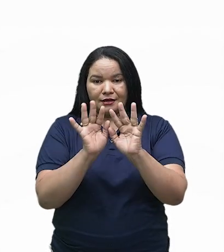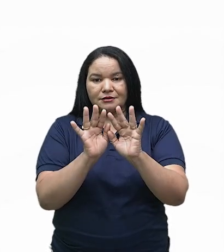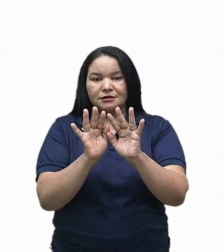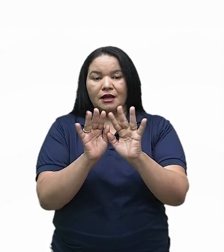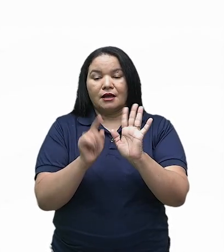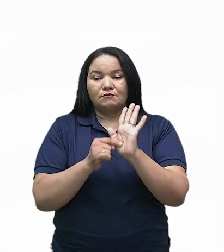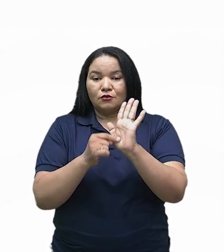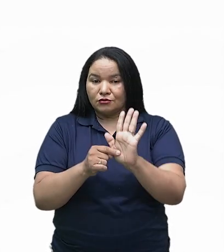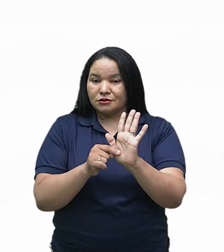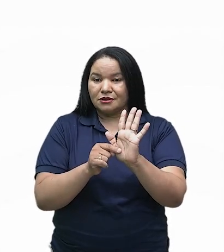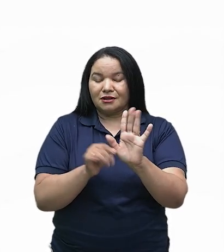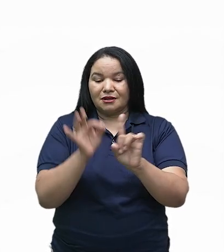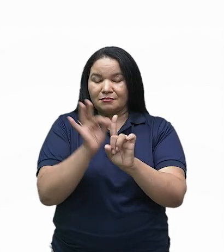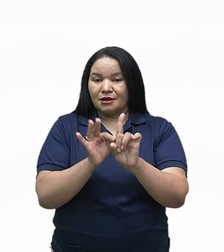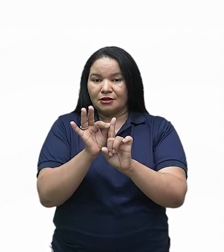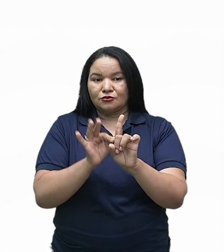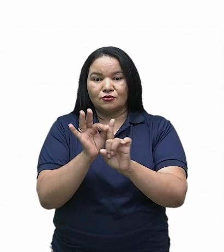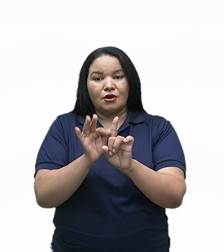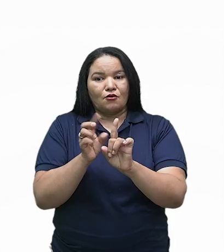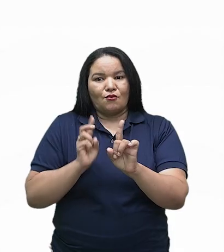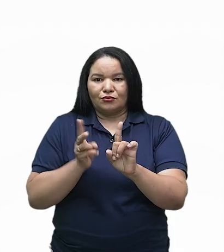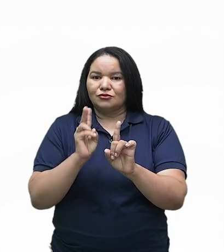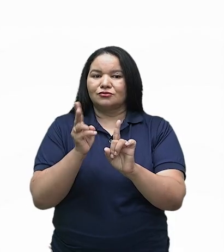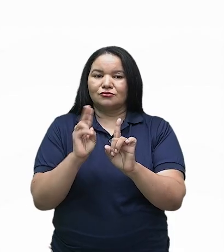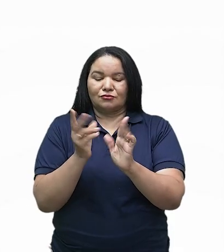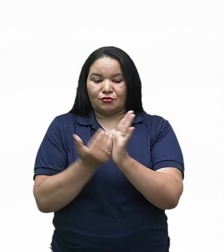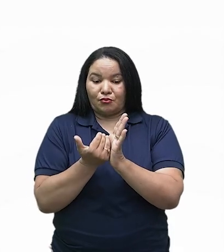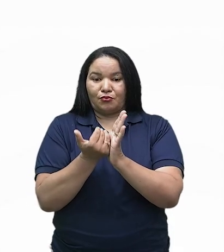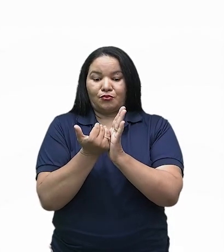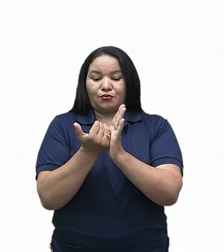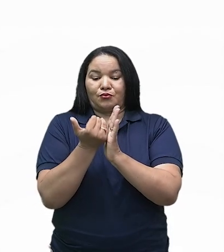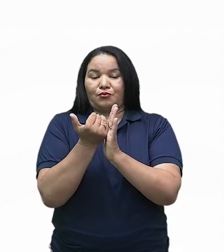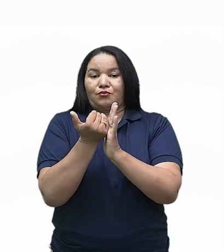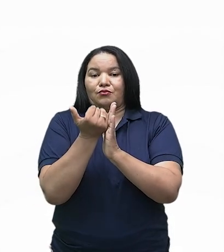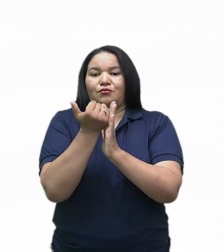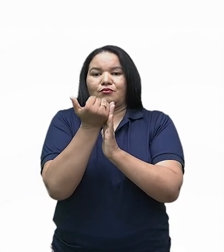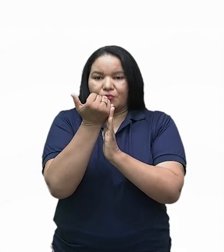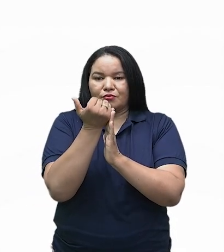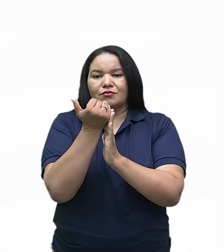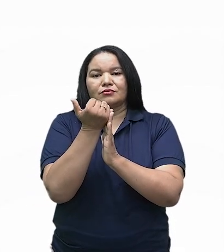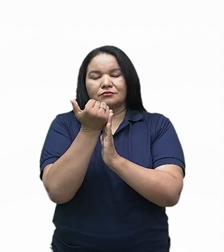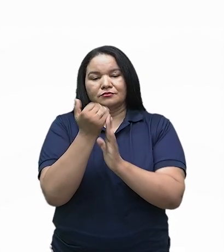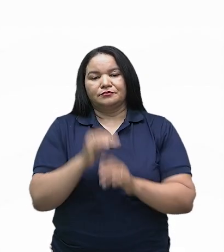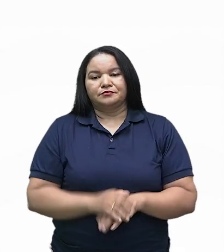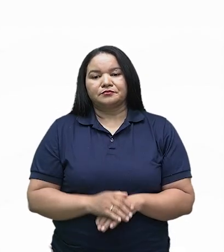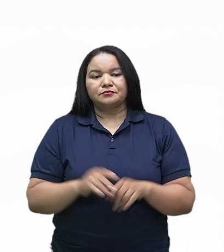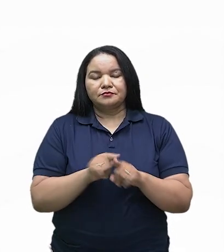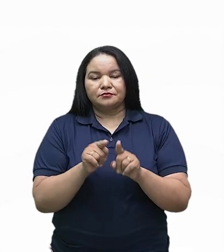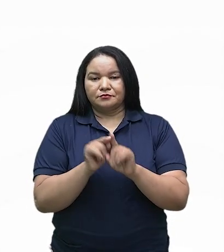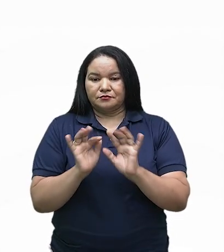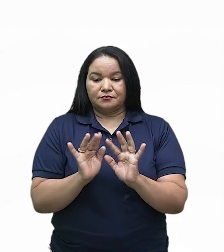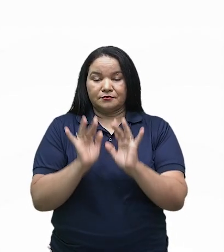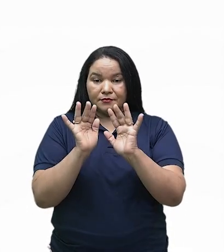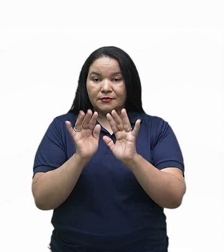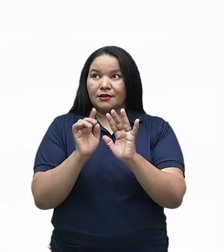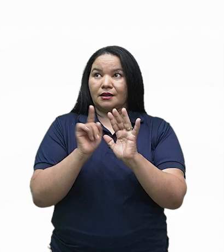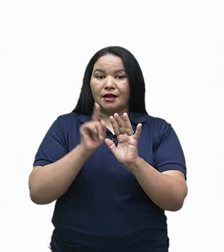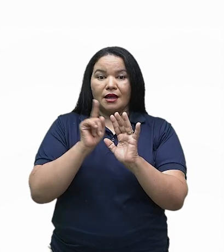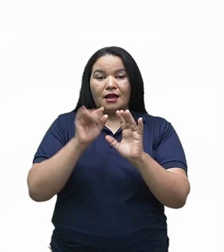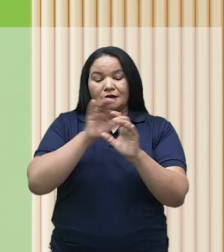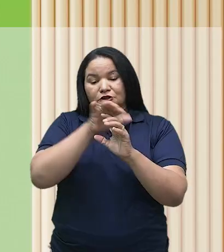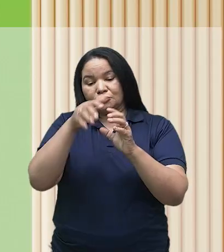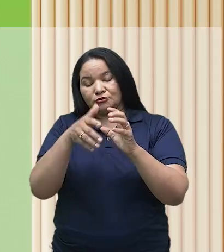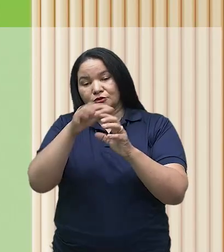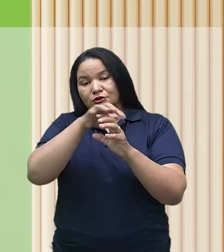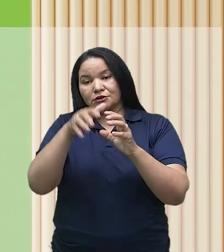temperaturas continuarão a subir durante muitos anos. Ou seja, esses gases que estão na atmosfera, eles têm uma vida